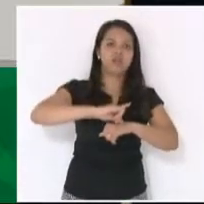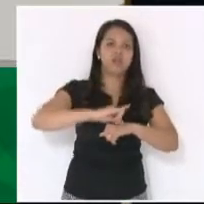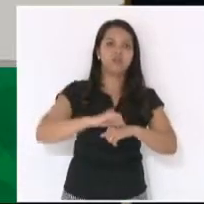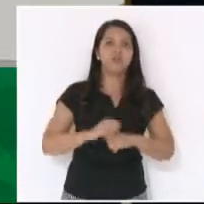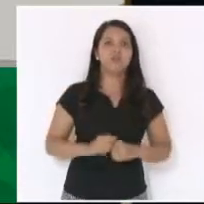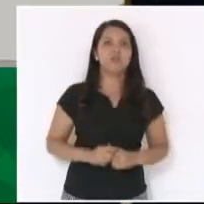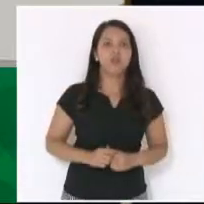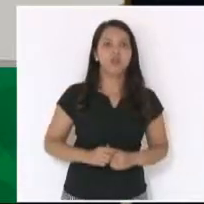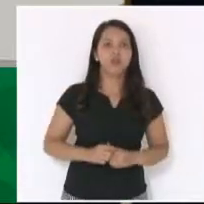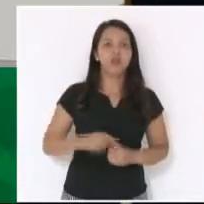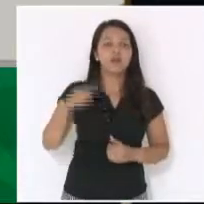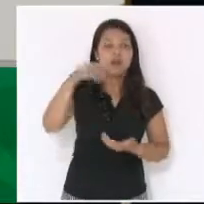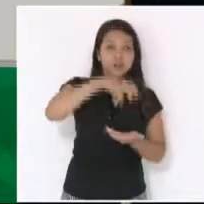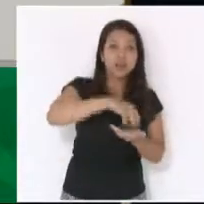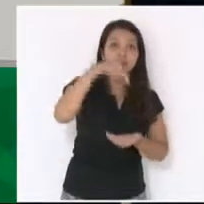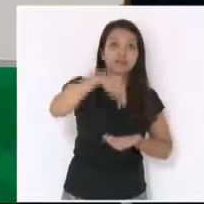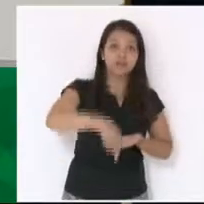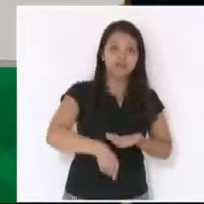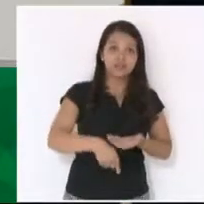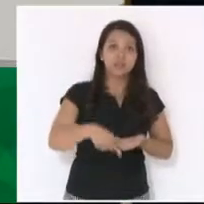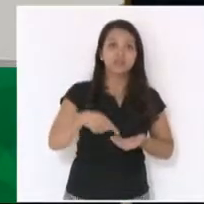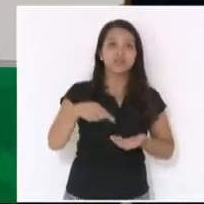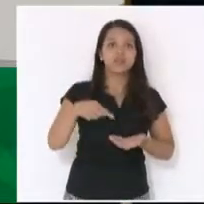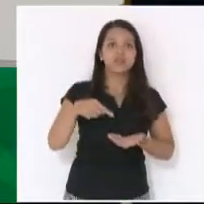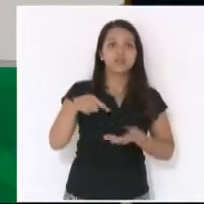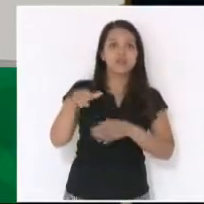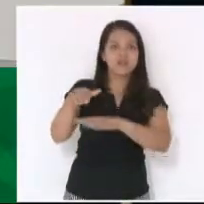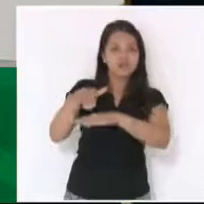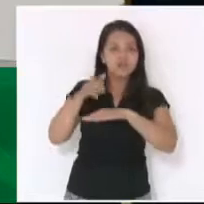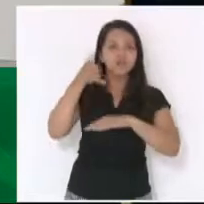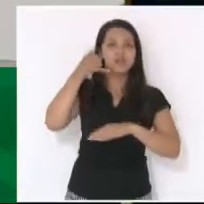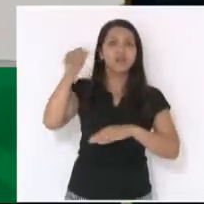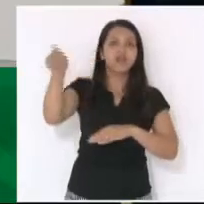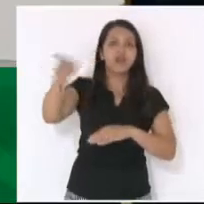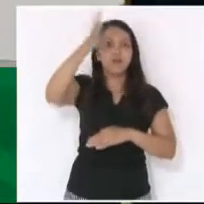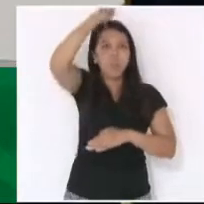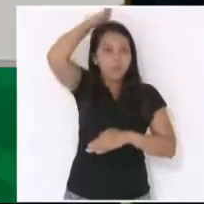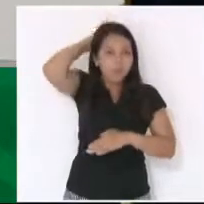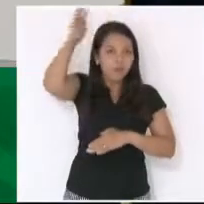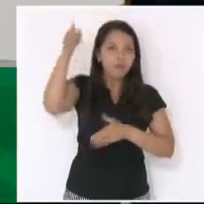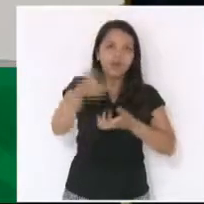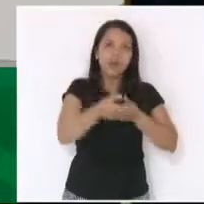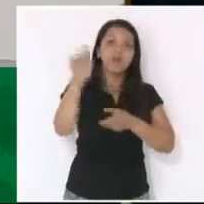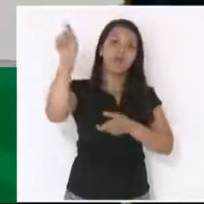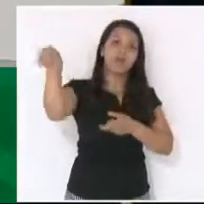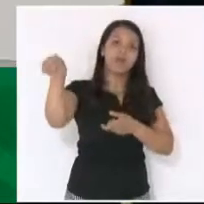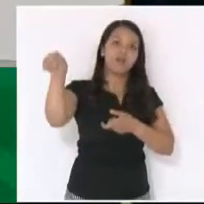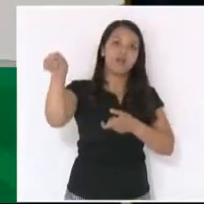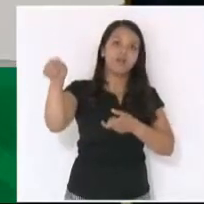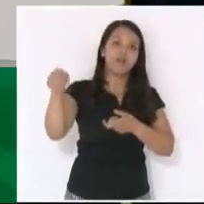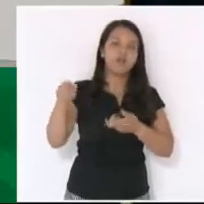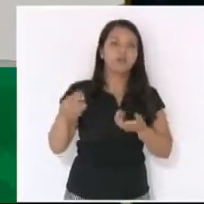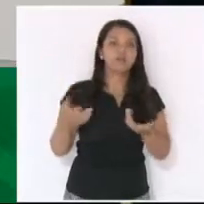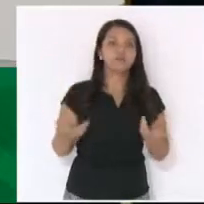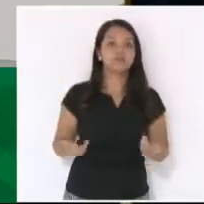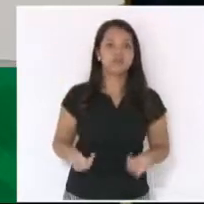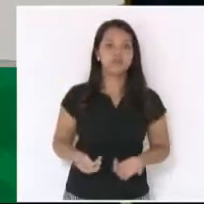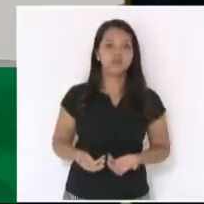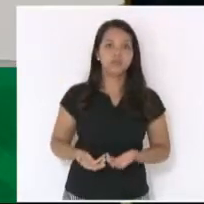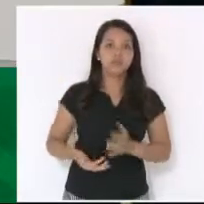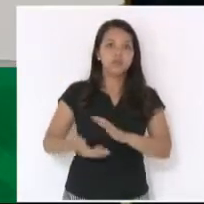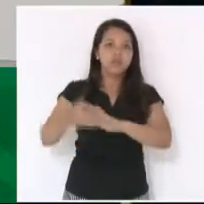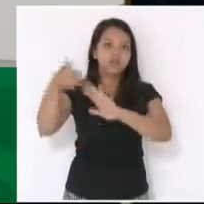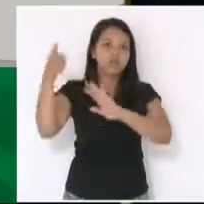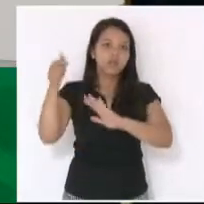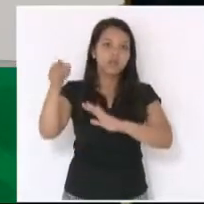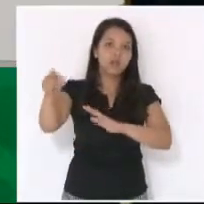daí a central daqui aciona a central do bombeiro lá Quer dizer não vai tirar nenhum lá